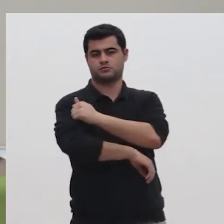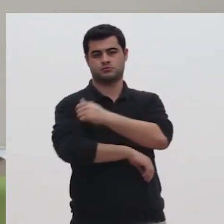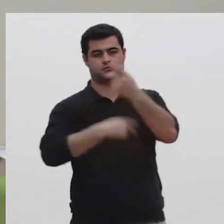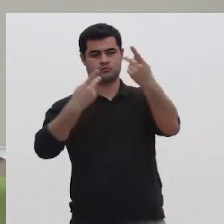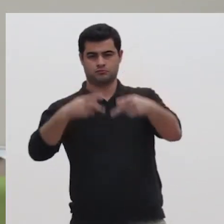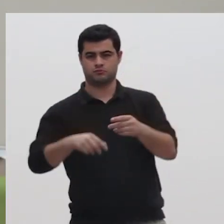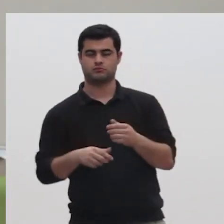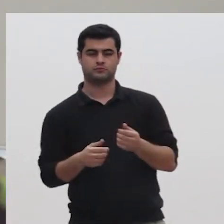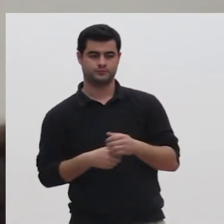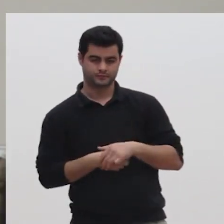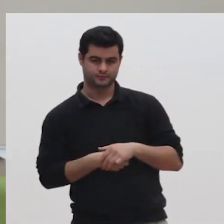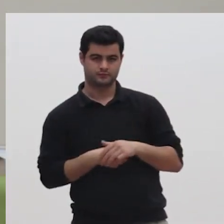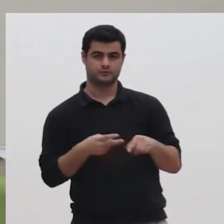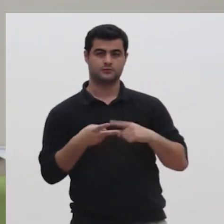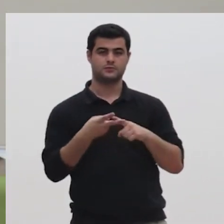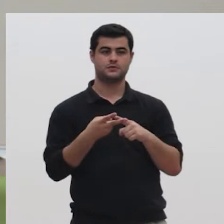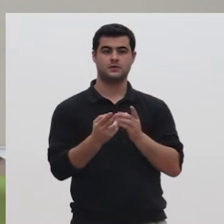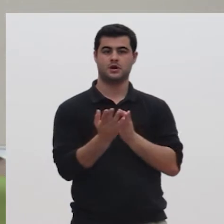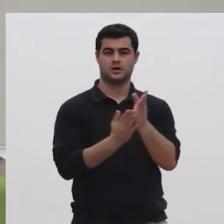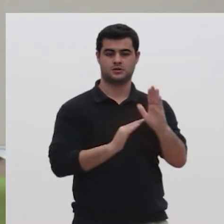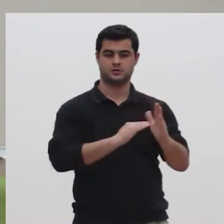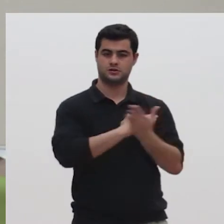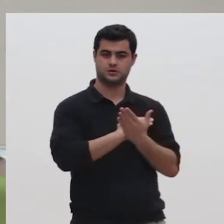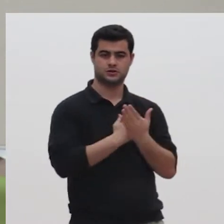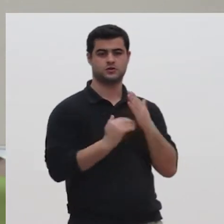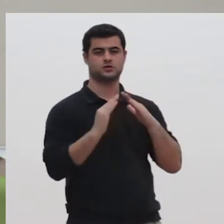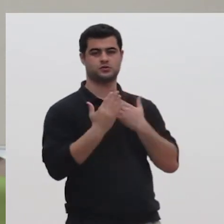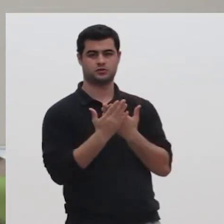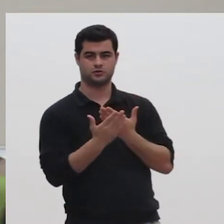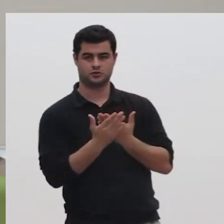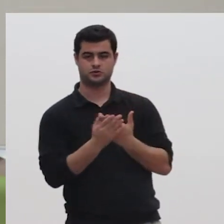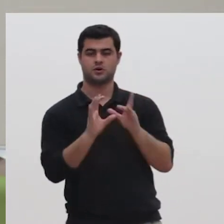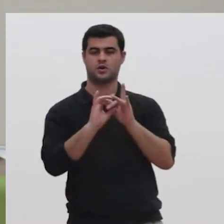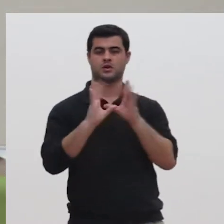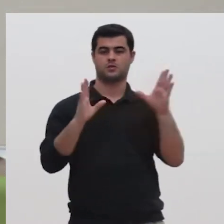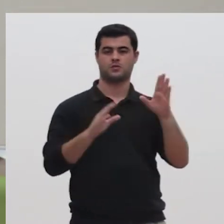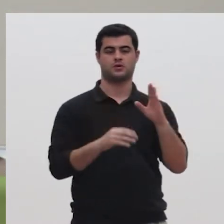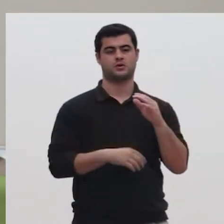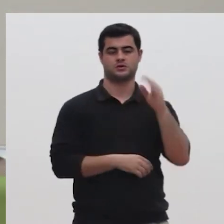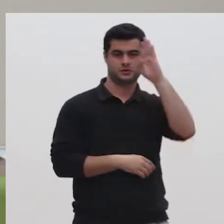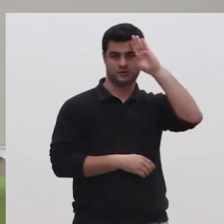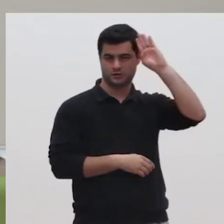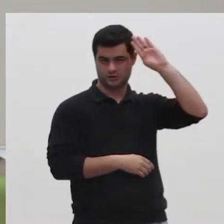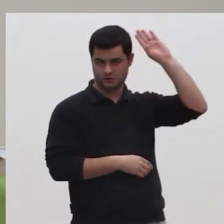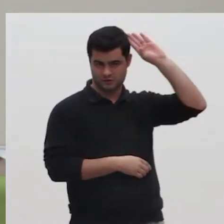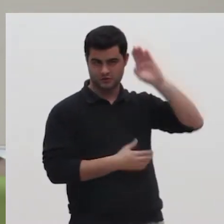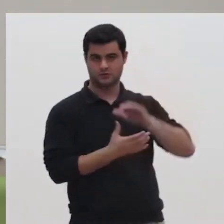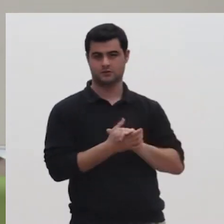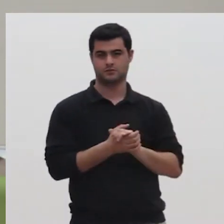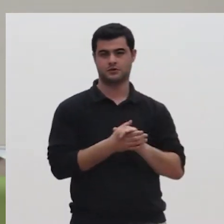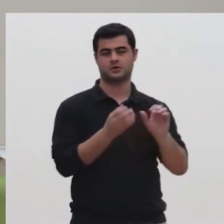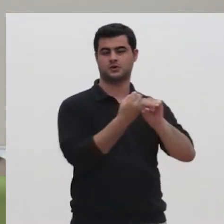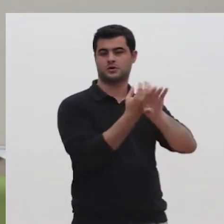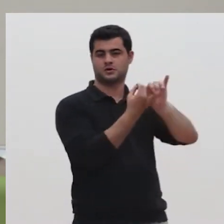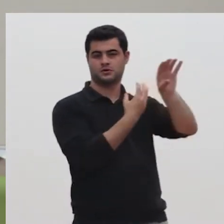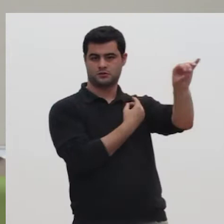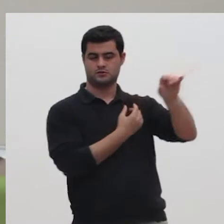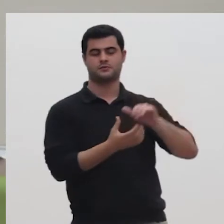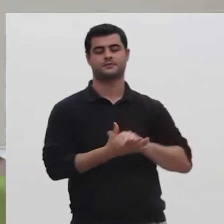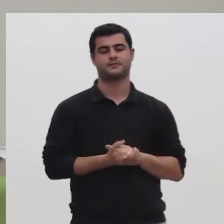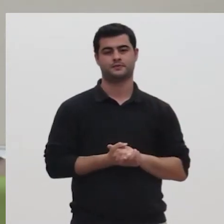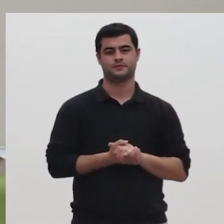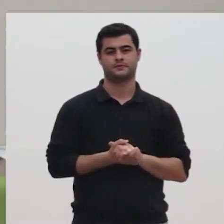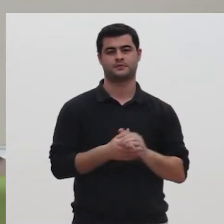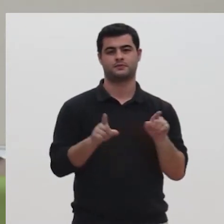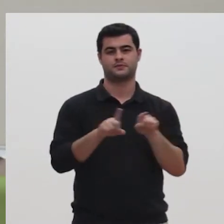estudantil, comunicação institucional, democracia universitária, EBSER, educação à distância, estatuinte,